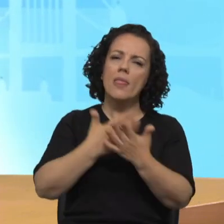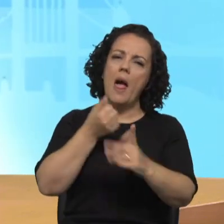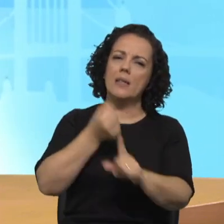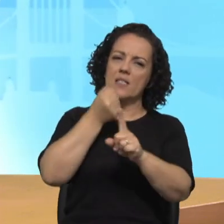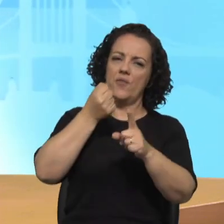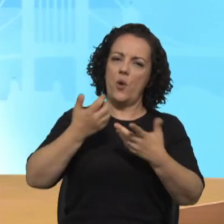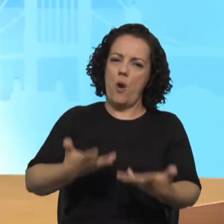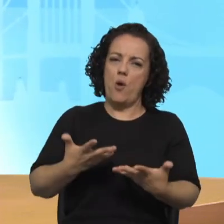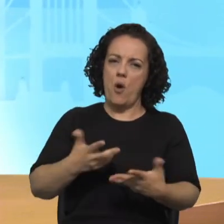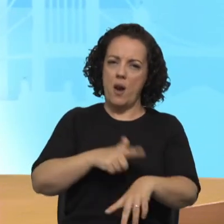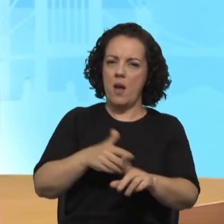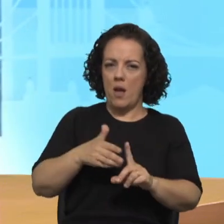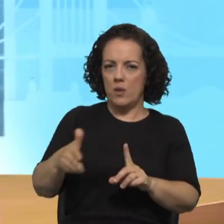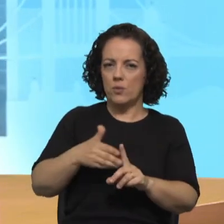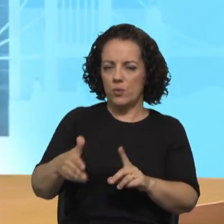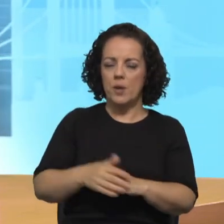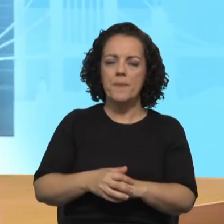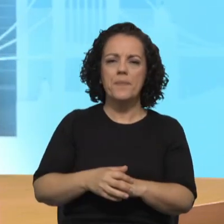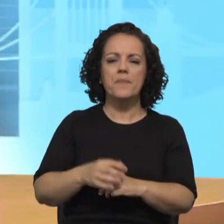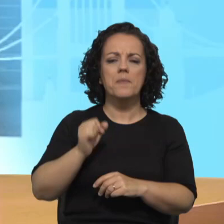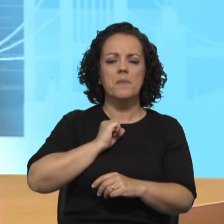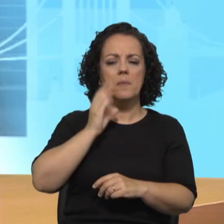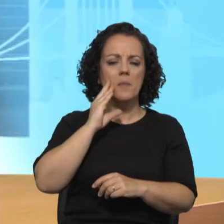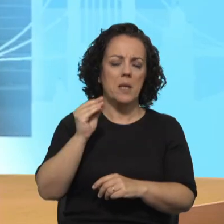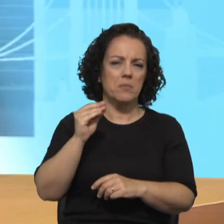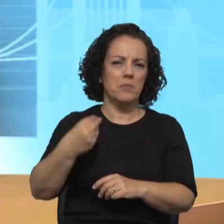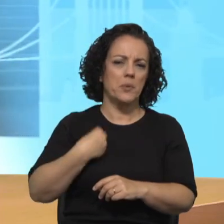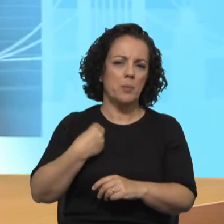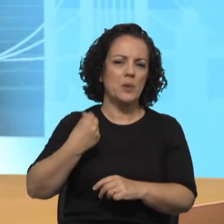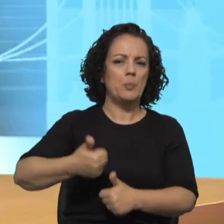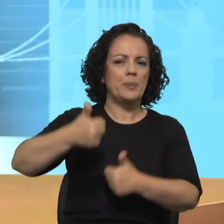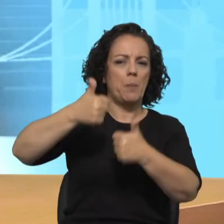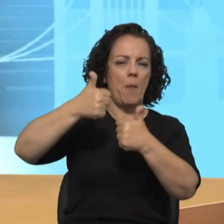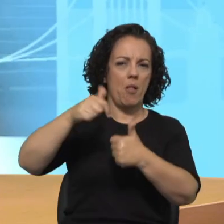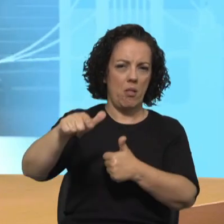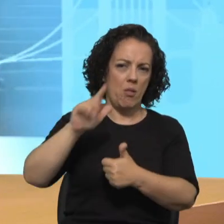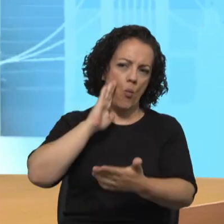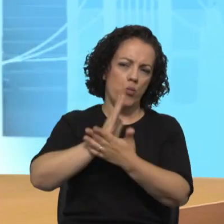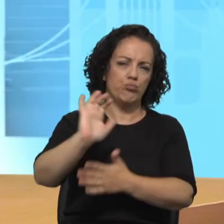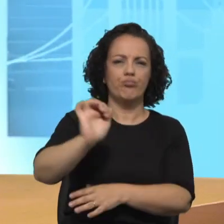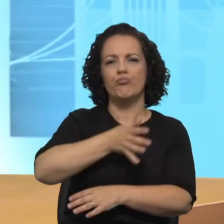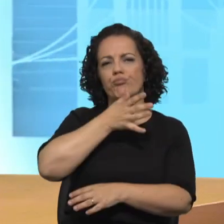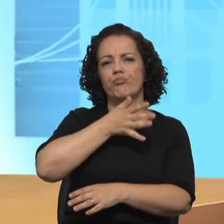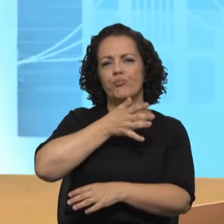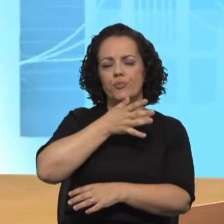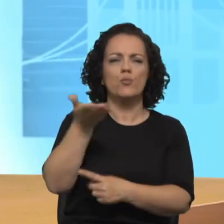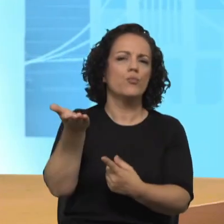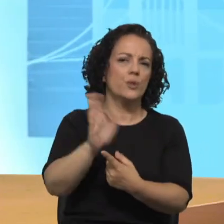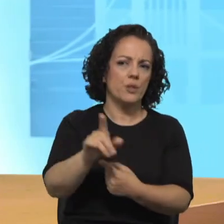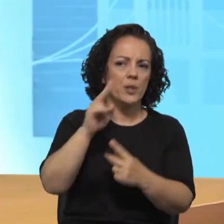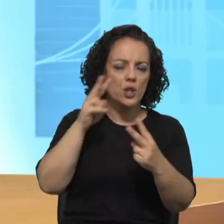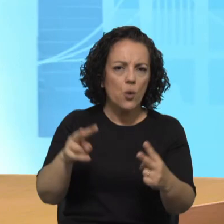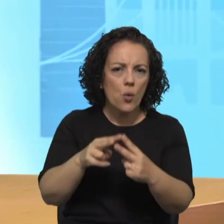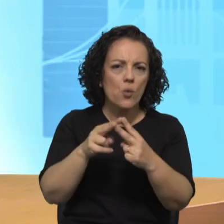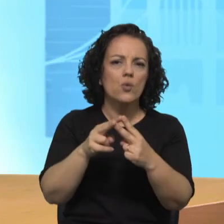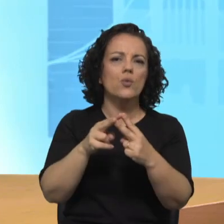presente, tanto que eu acho que uma das preocupações principais que se tem visto nos últimos discursos dele, e isso também se viu, por exemplo, no encontro que ele teve